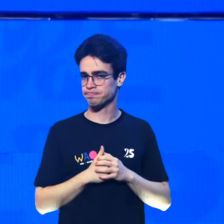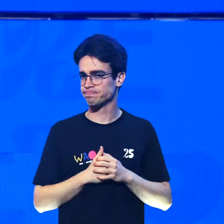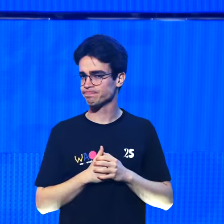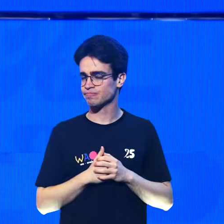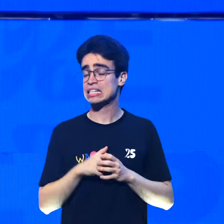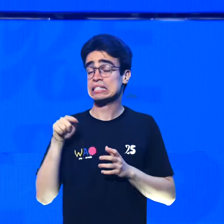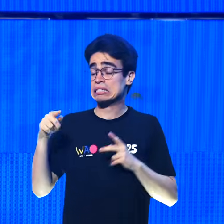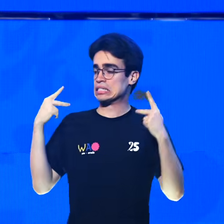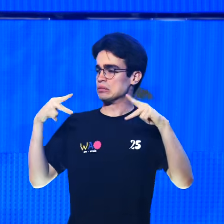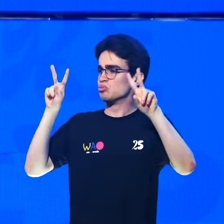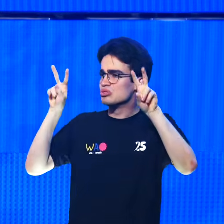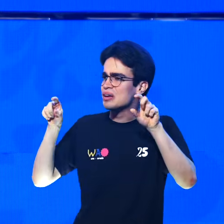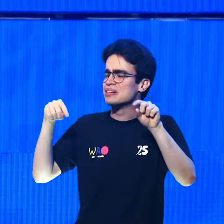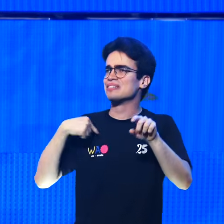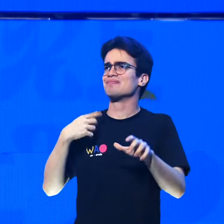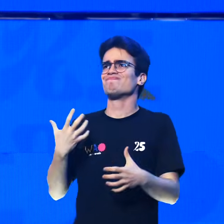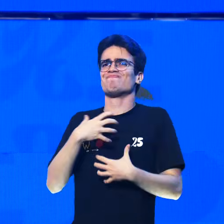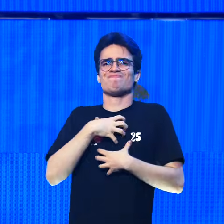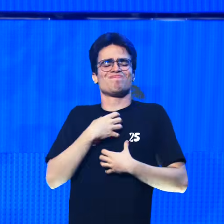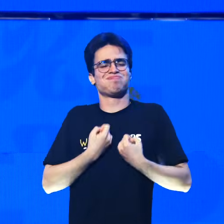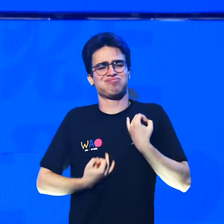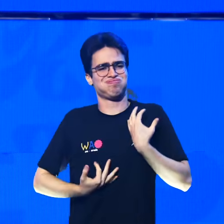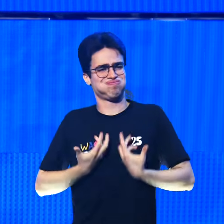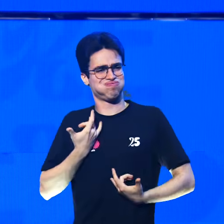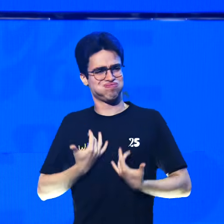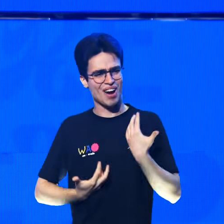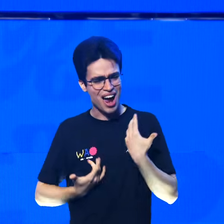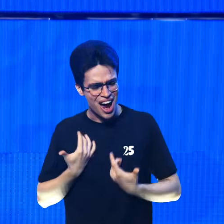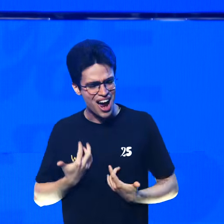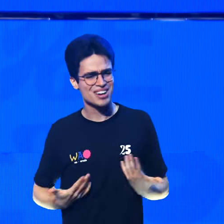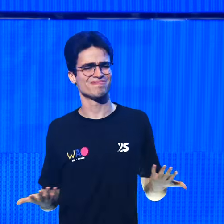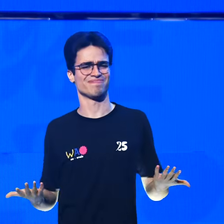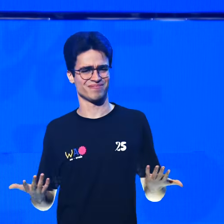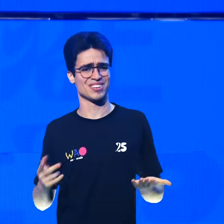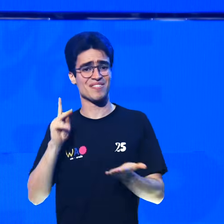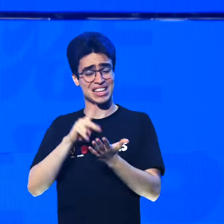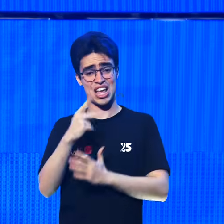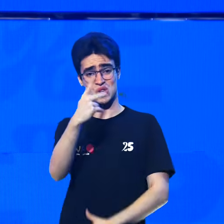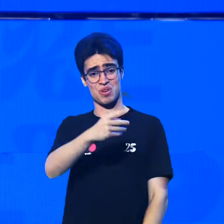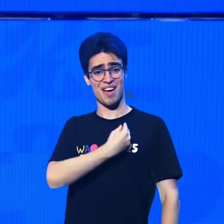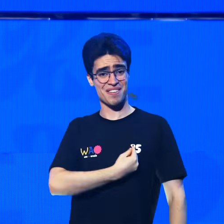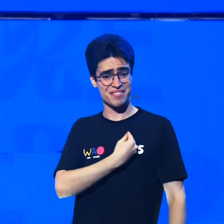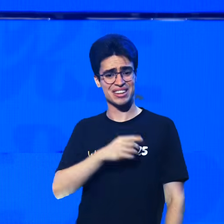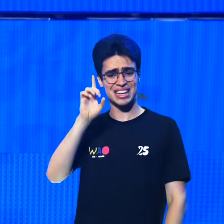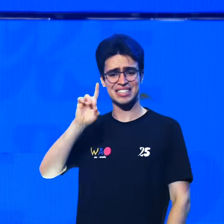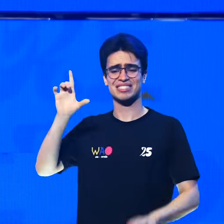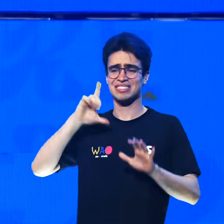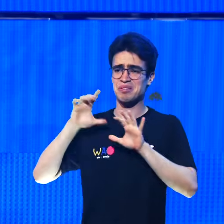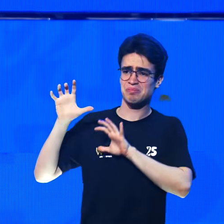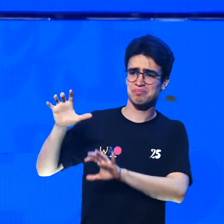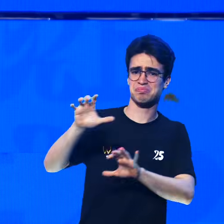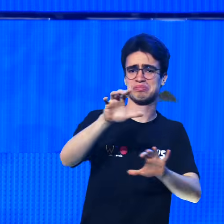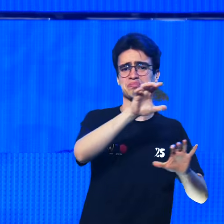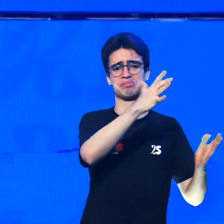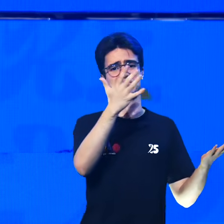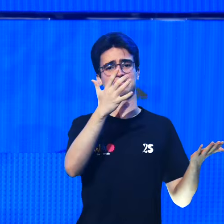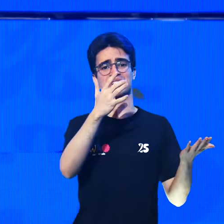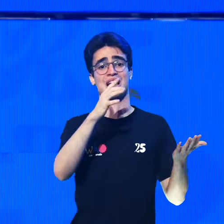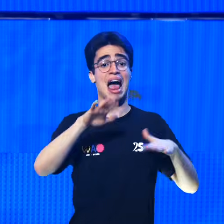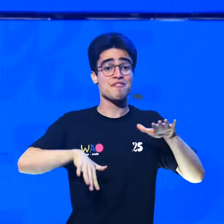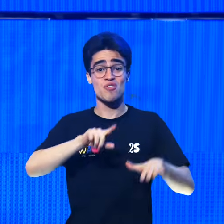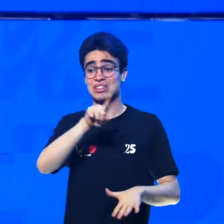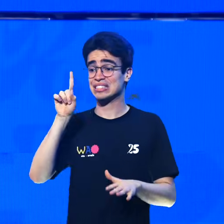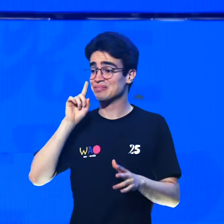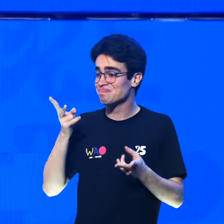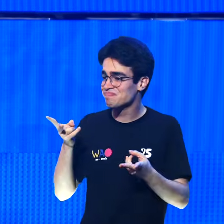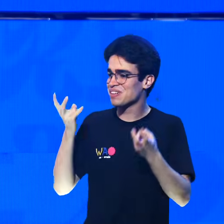está queimando no meu coração nesses dias. Deus está movendo coisas na sua vida e muitas vezes você não percebe